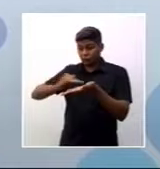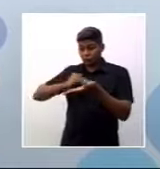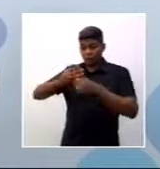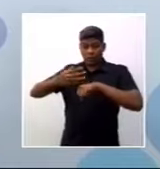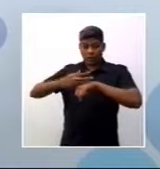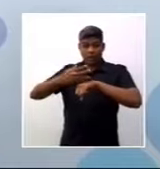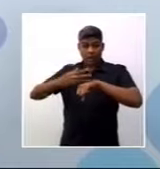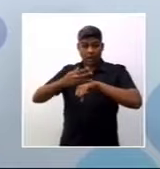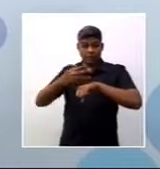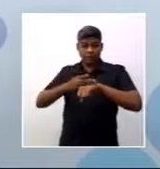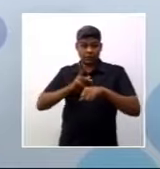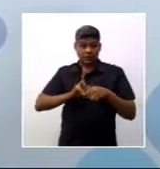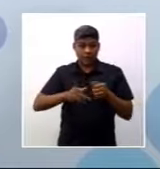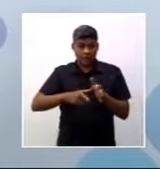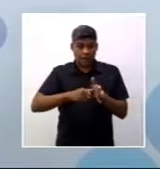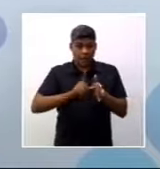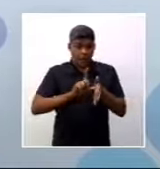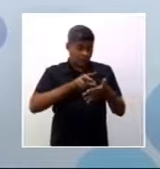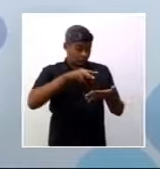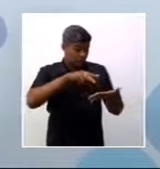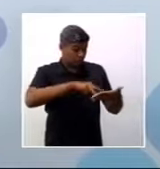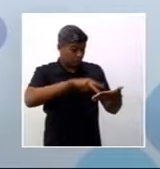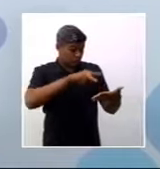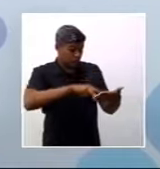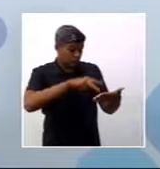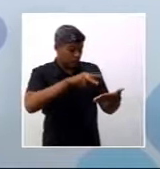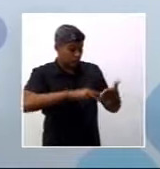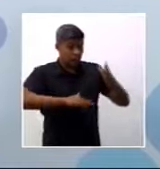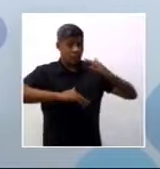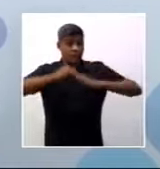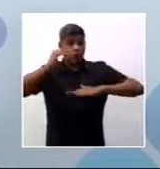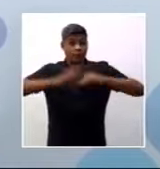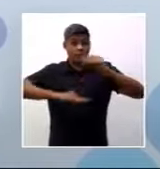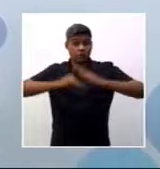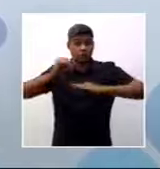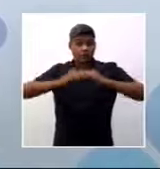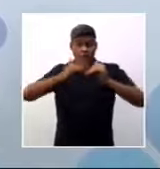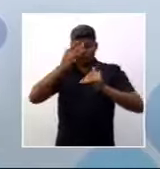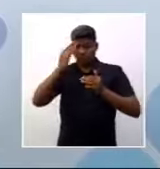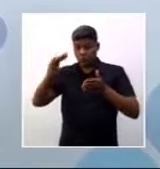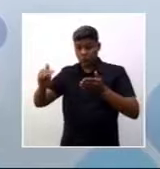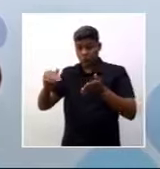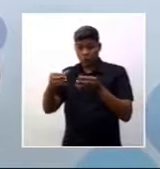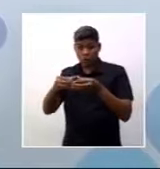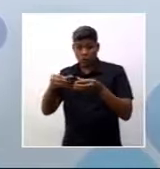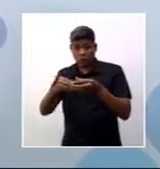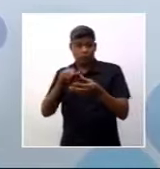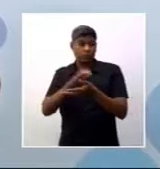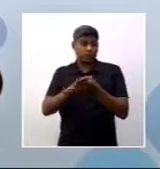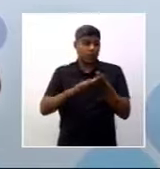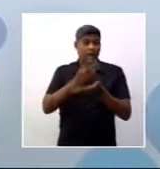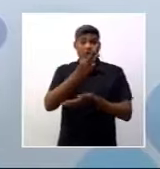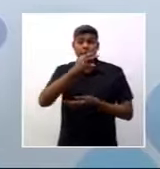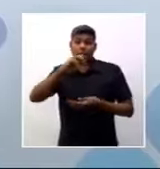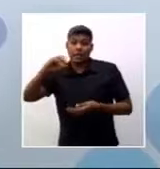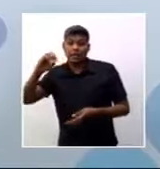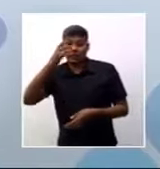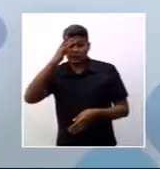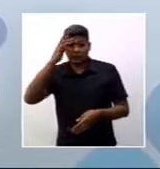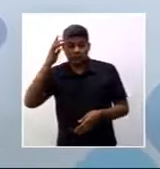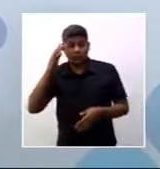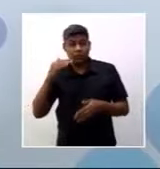whatsapp sem cebola machucada e não foi um jornalista que te mandou foi alguém foi aquele grupo a tem 300 mil pessoas